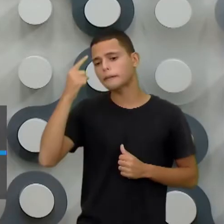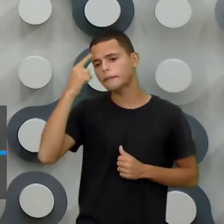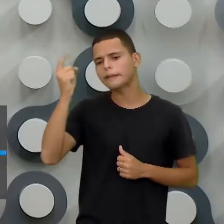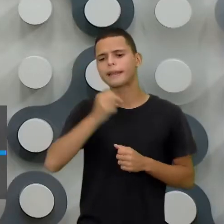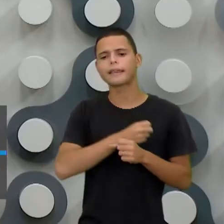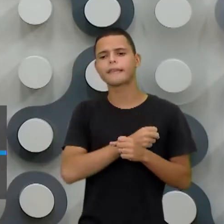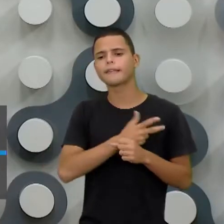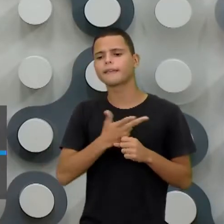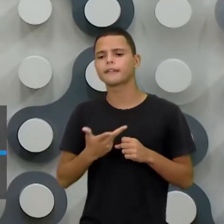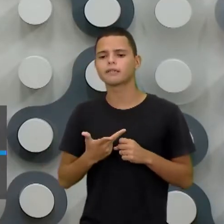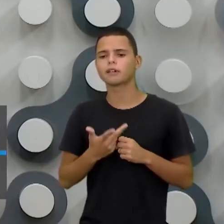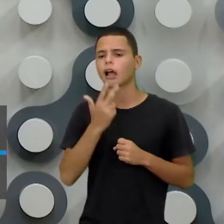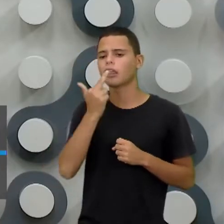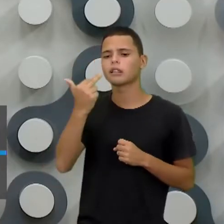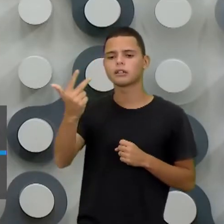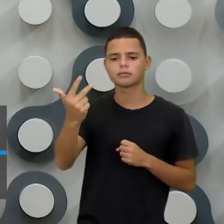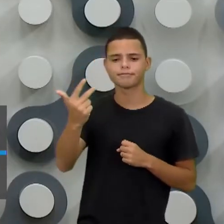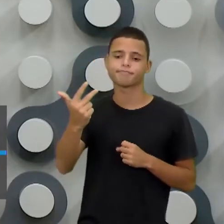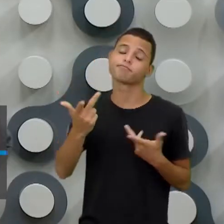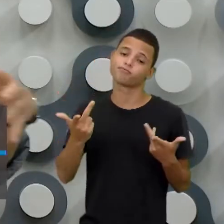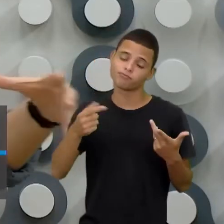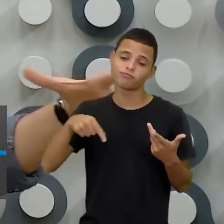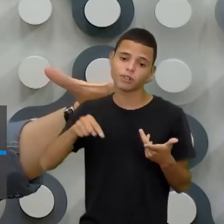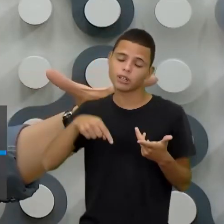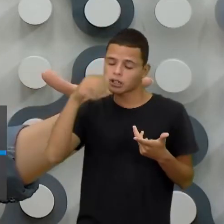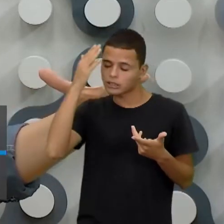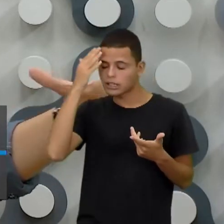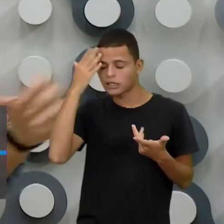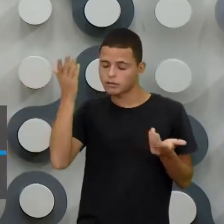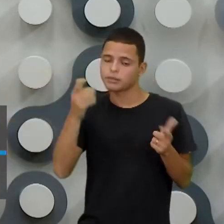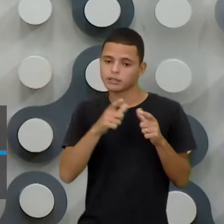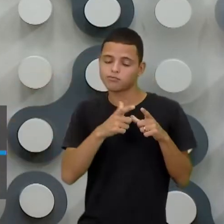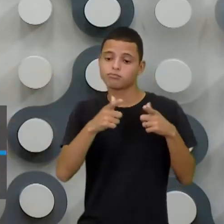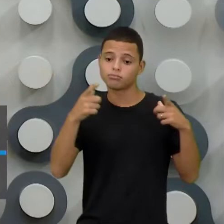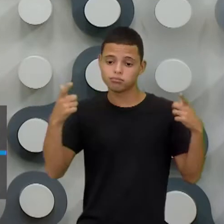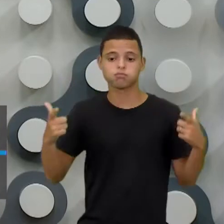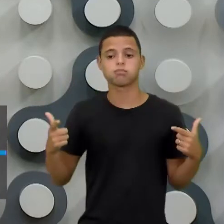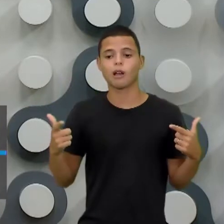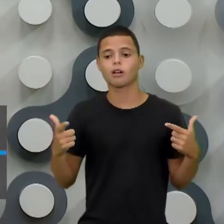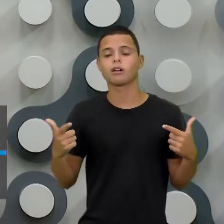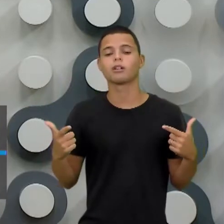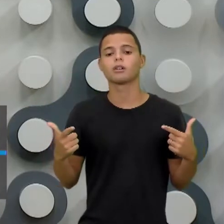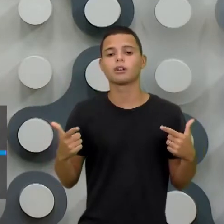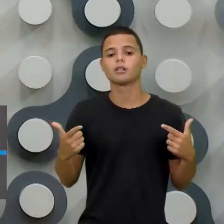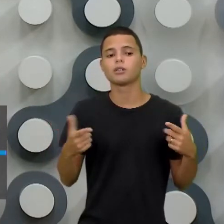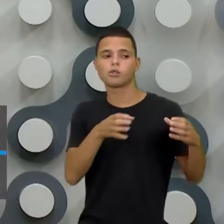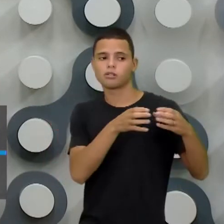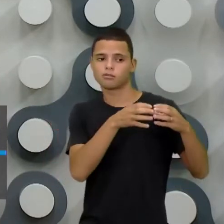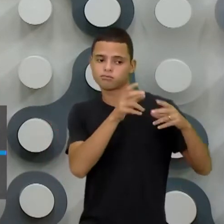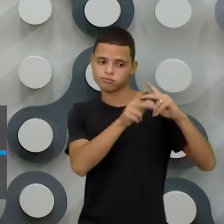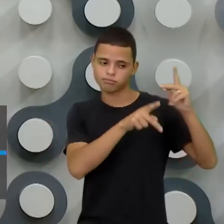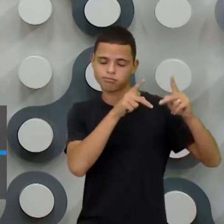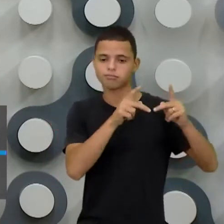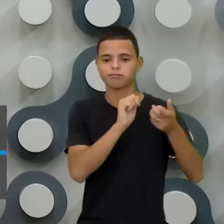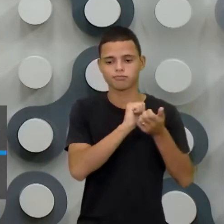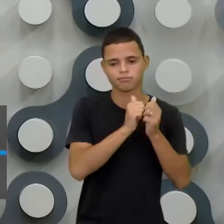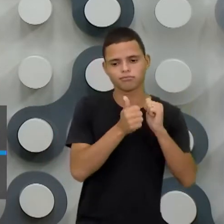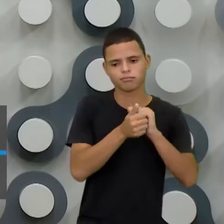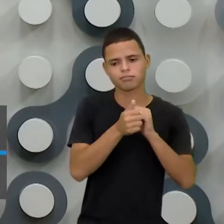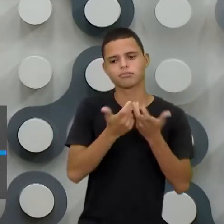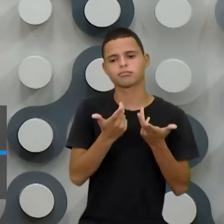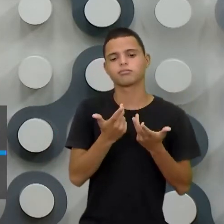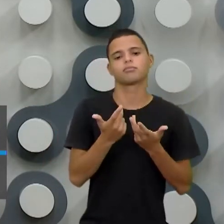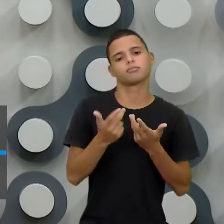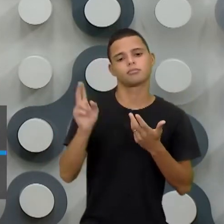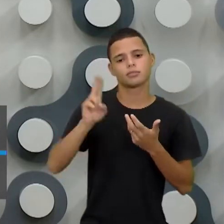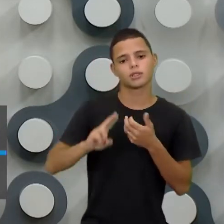variedade, né, da língua, claro que a gente ampliou mais ainda, né? Então, os povos vão ir adaptando aí com um